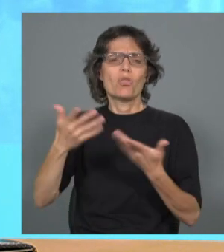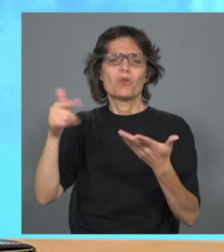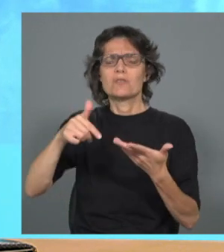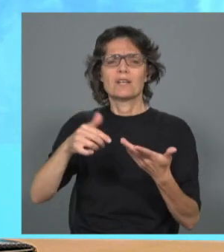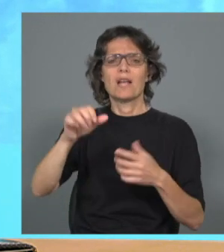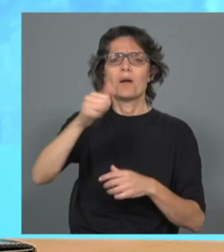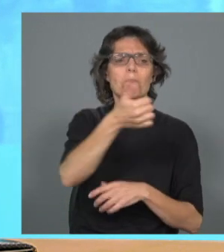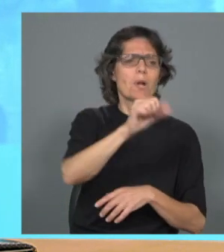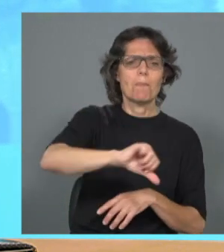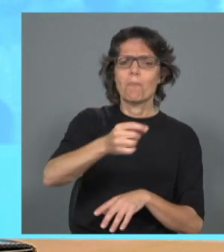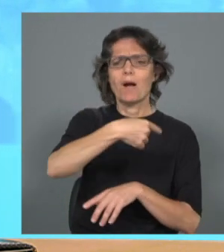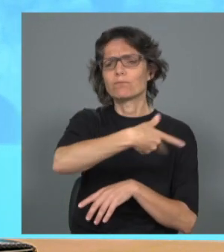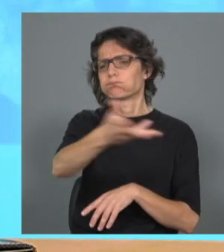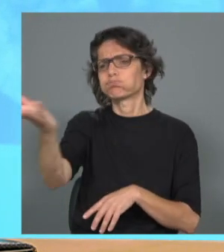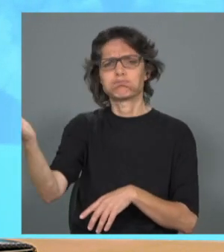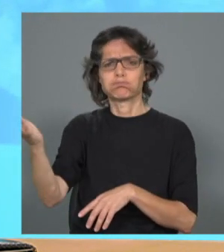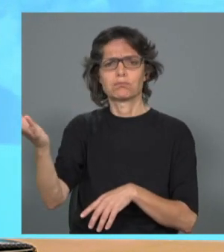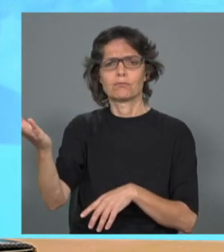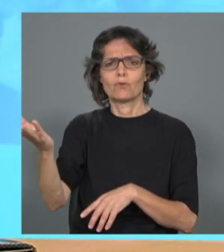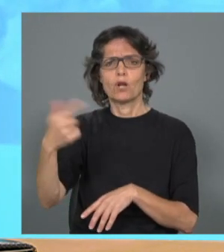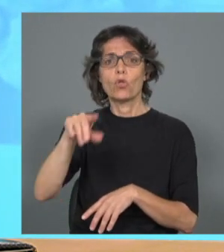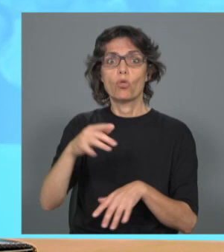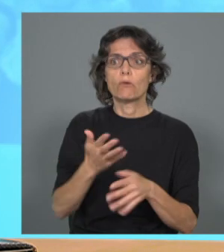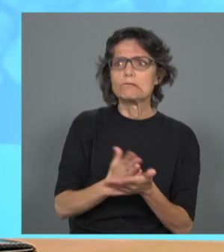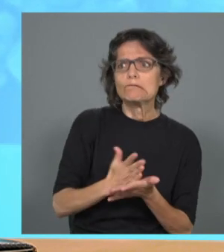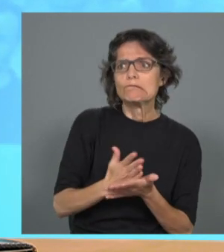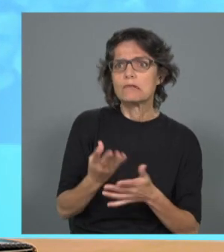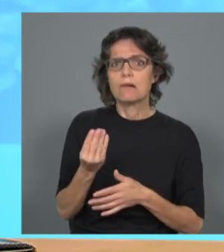é? E temos inseguranças e medos e